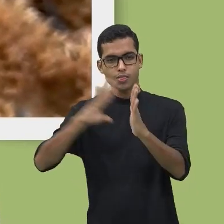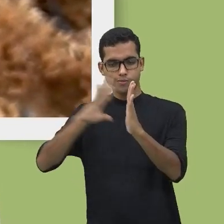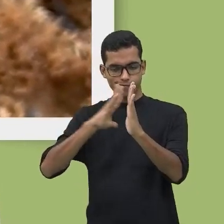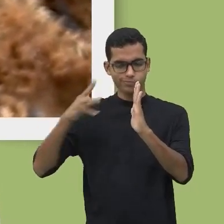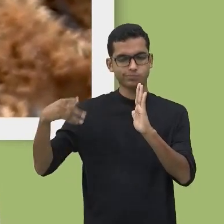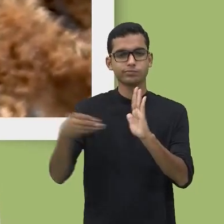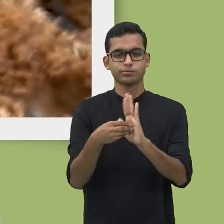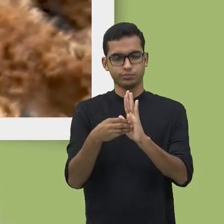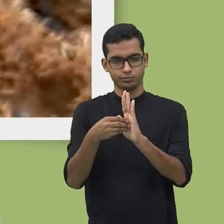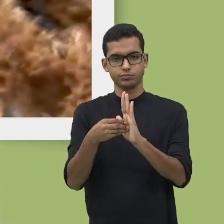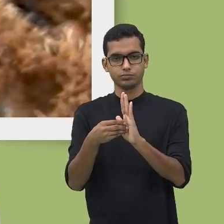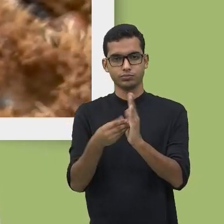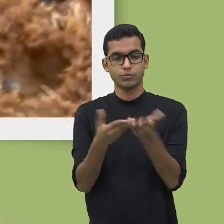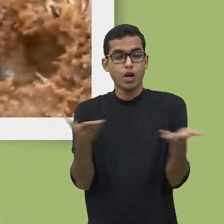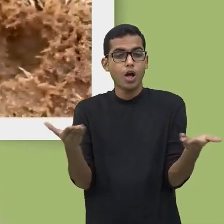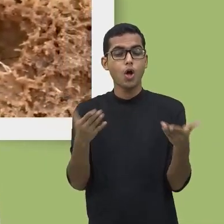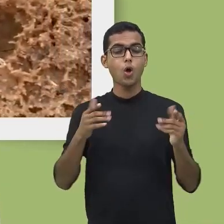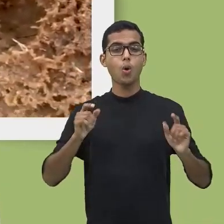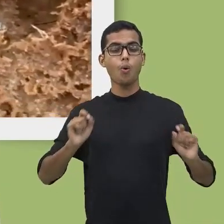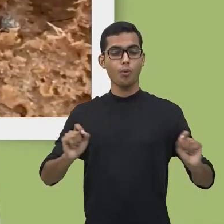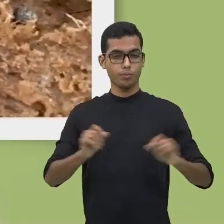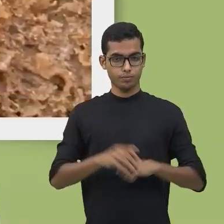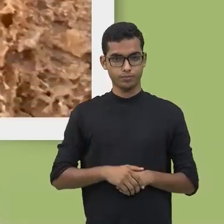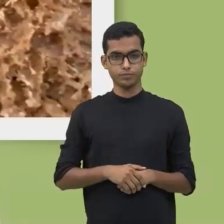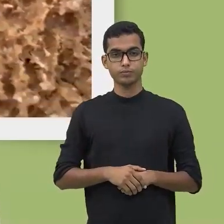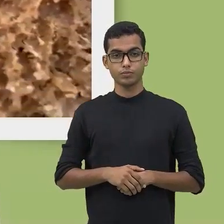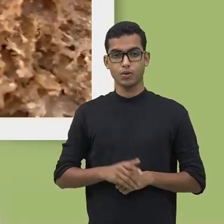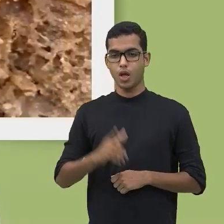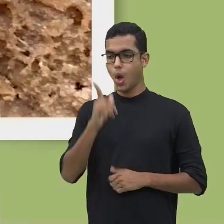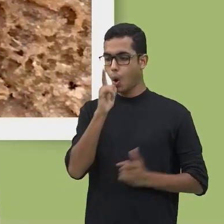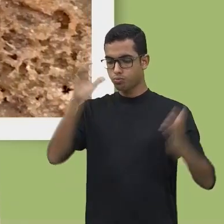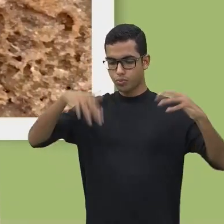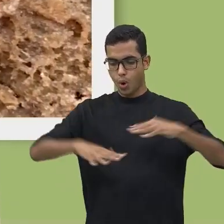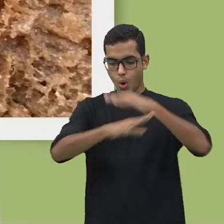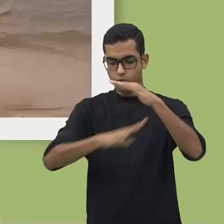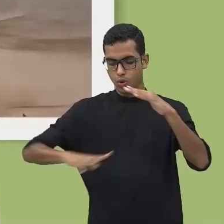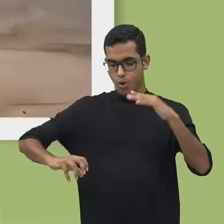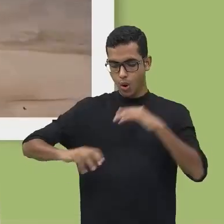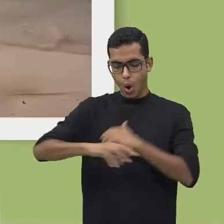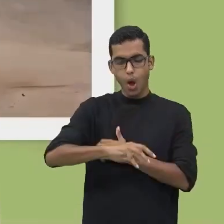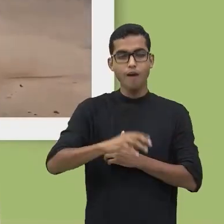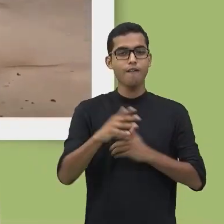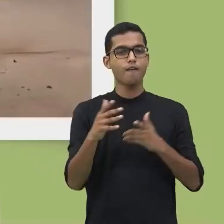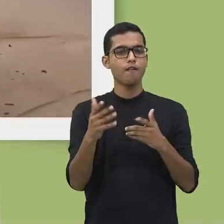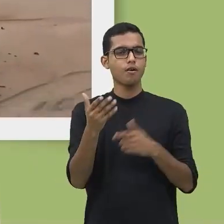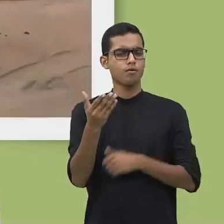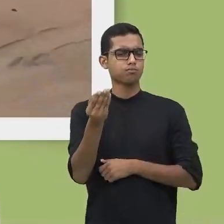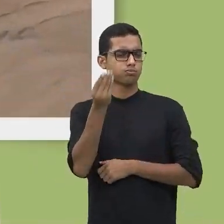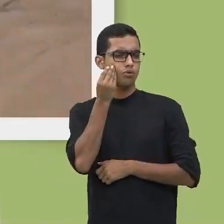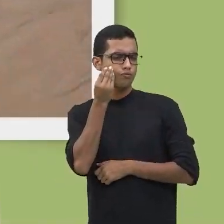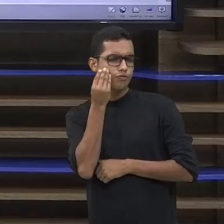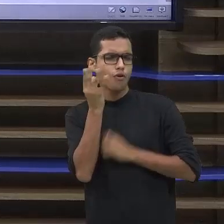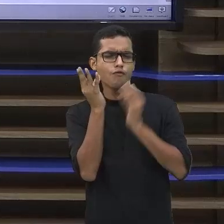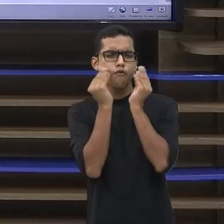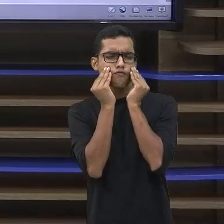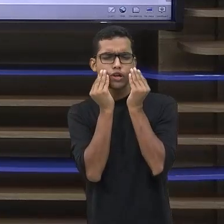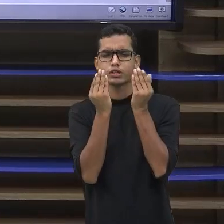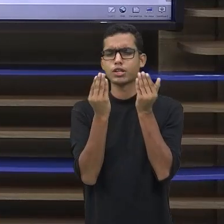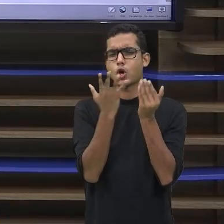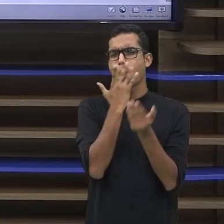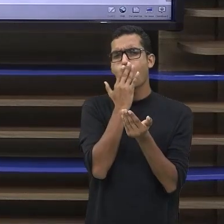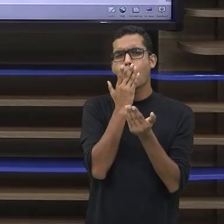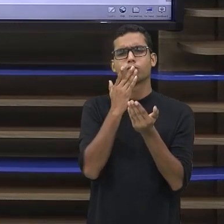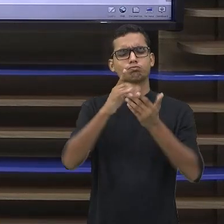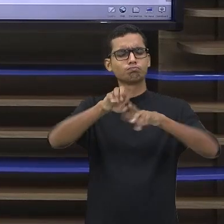esponjas marinhas não, as esponjas marinhas são mais fofinhas, mais coloridas também. Muito bem,